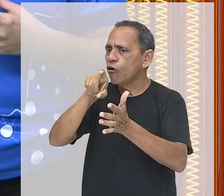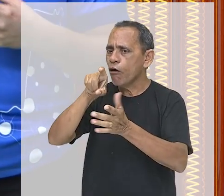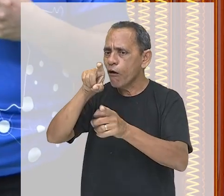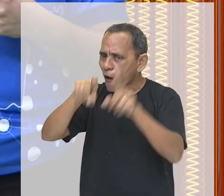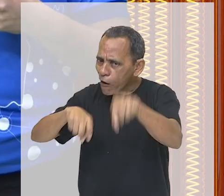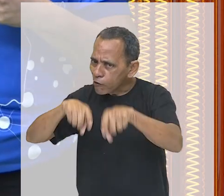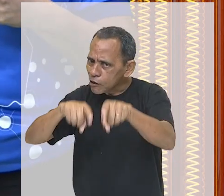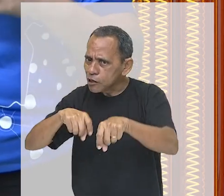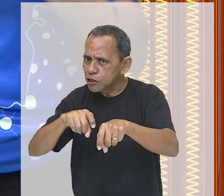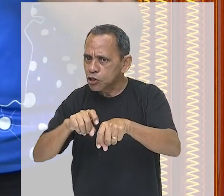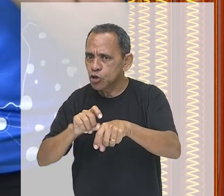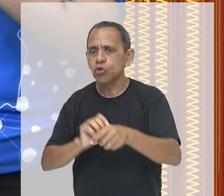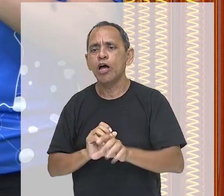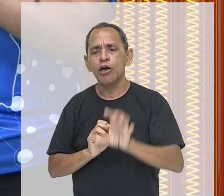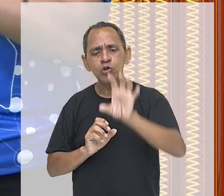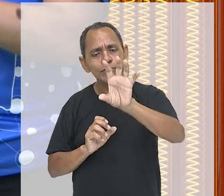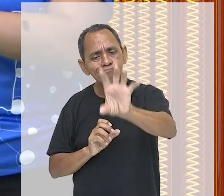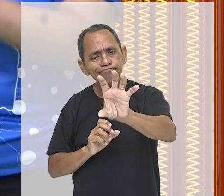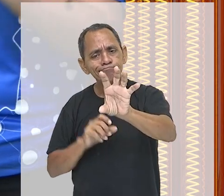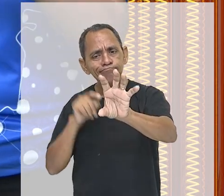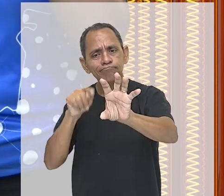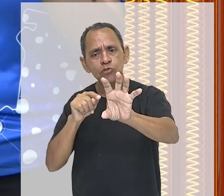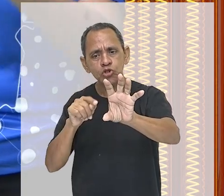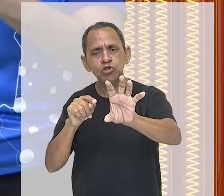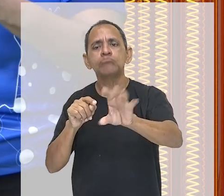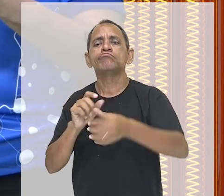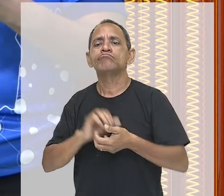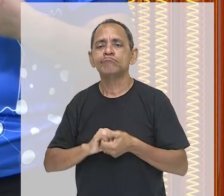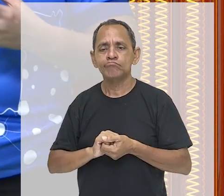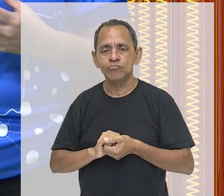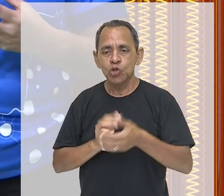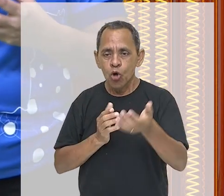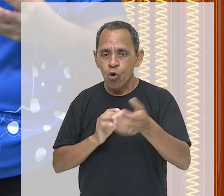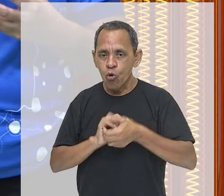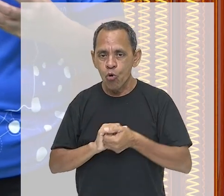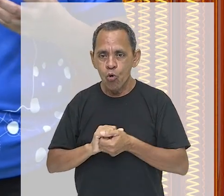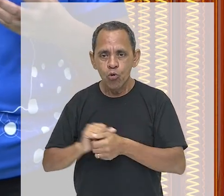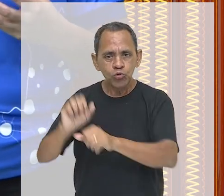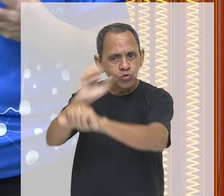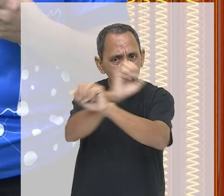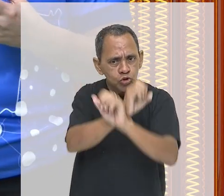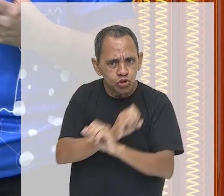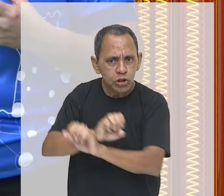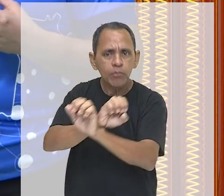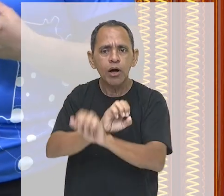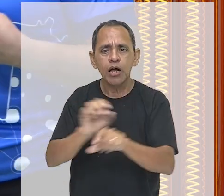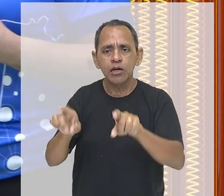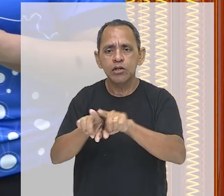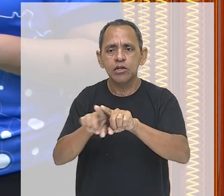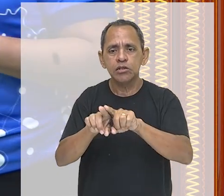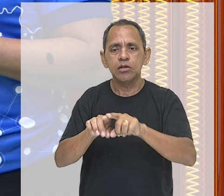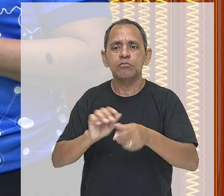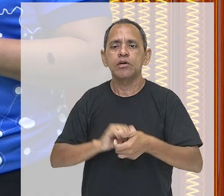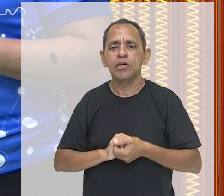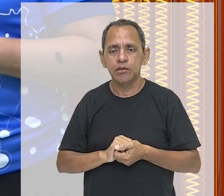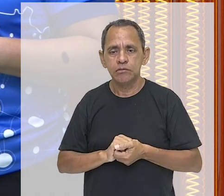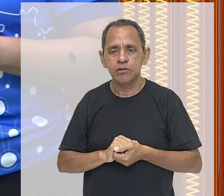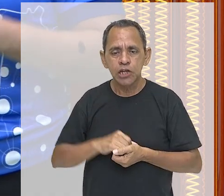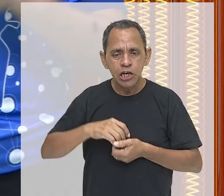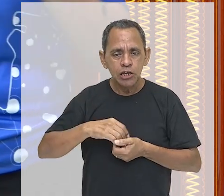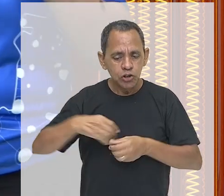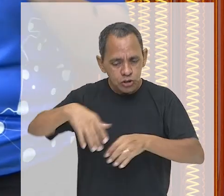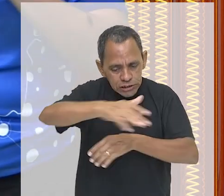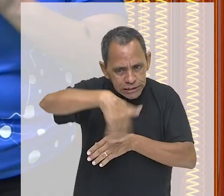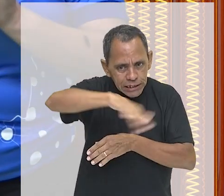parte central, tá? Com os servos que faziam aquela atividade, trabalhando aí em terras dos senhores feudais,